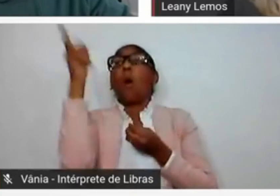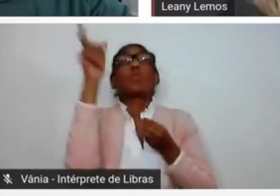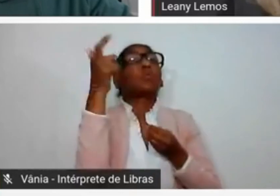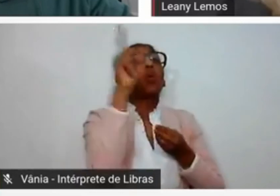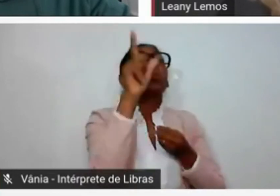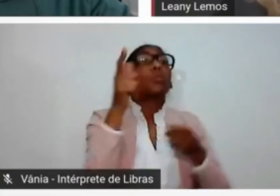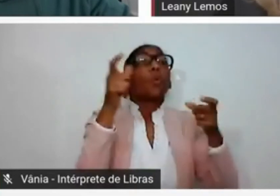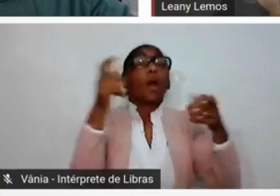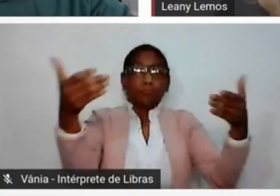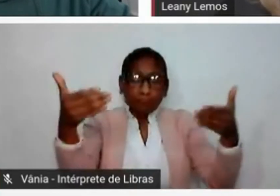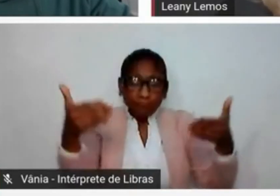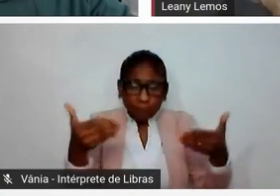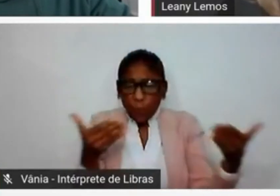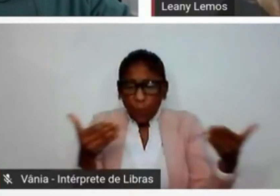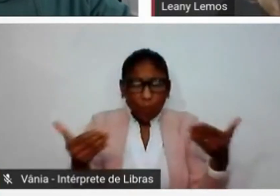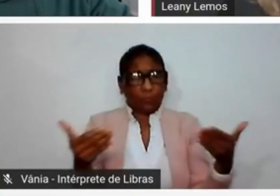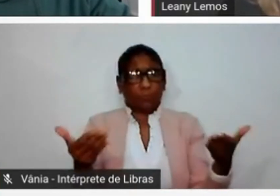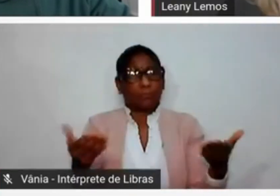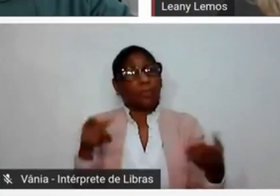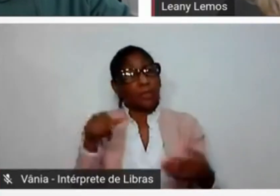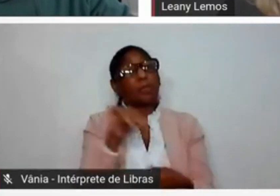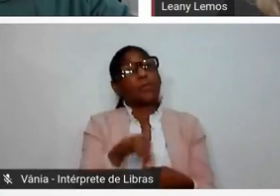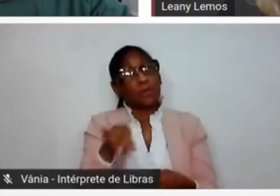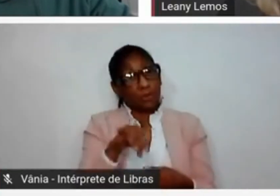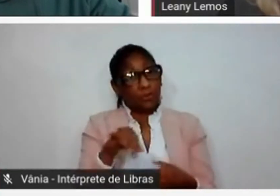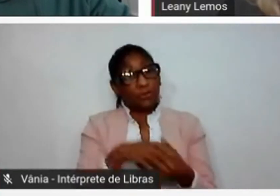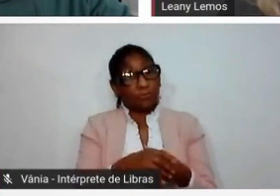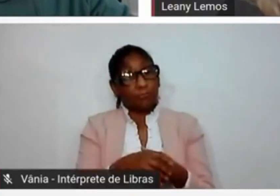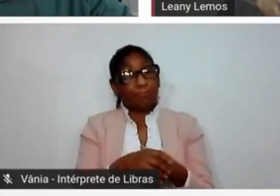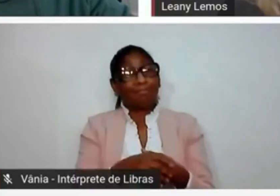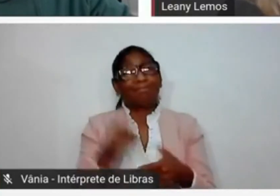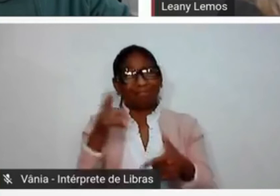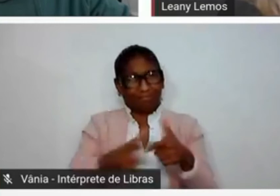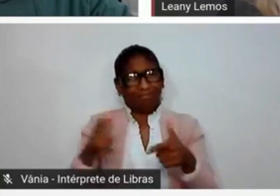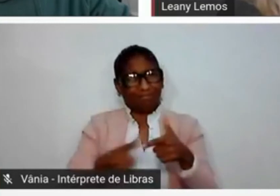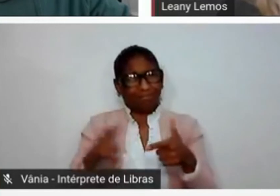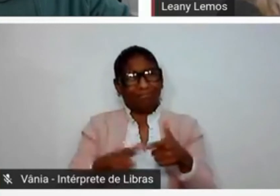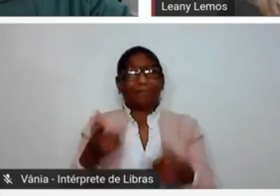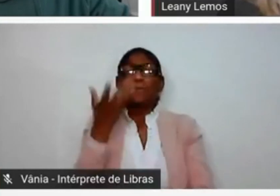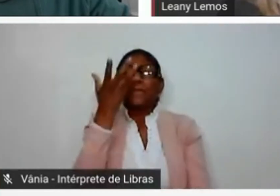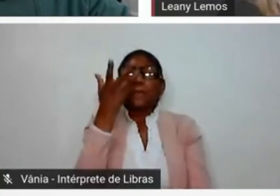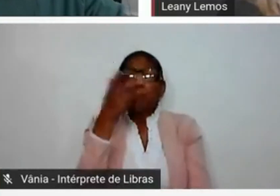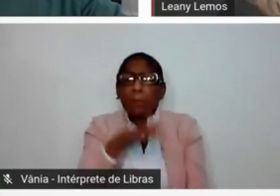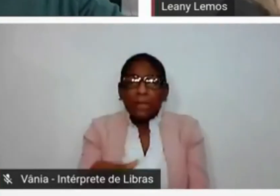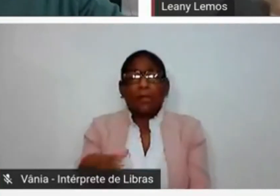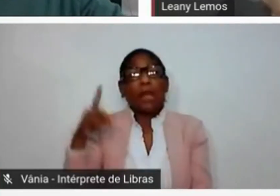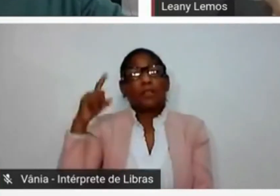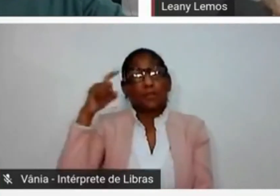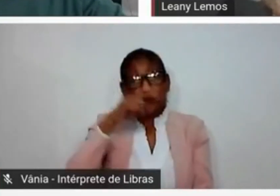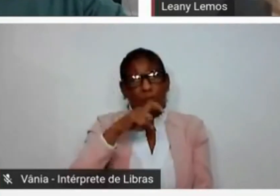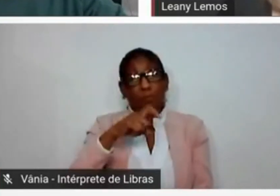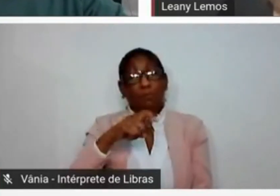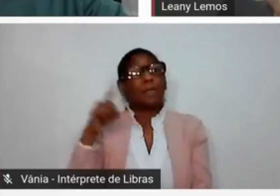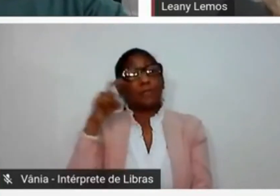mas eu gostaria de chamar a atenção nesse ponto, que é um ponto tão crítico da educação infantil, e é muito